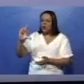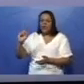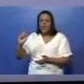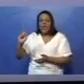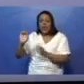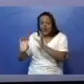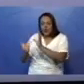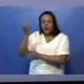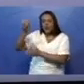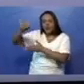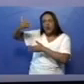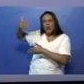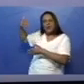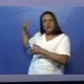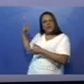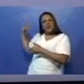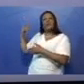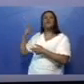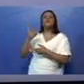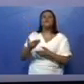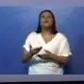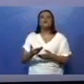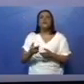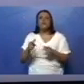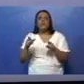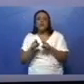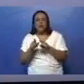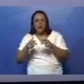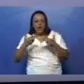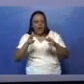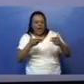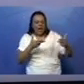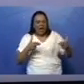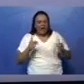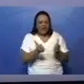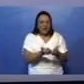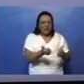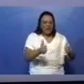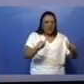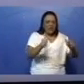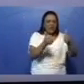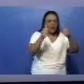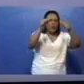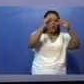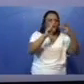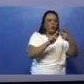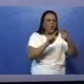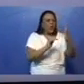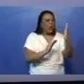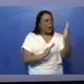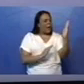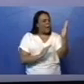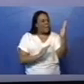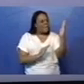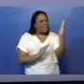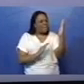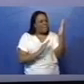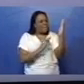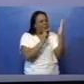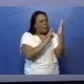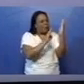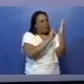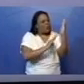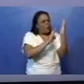clássica. Tá? As artes, então, esculturas, pinturas, mesmo a arquitetura também influenciou e